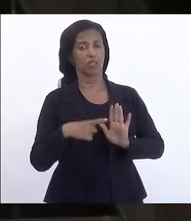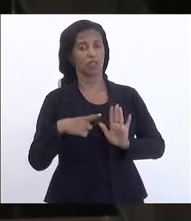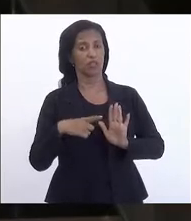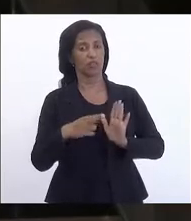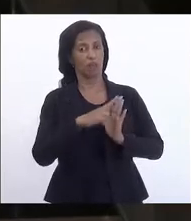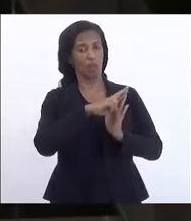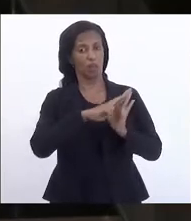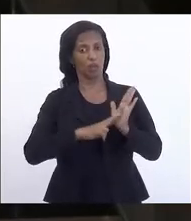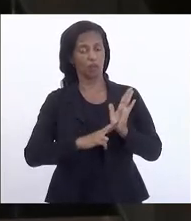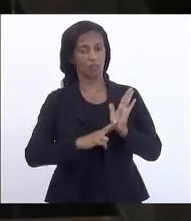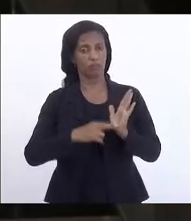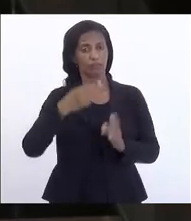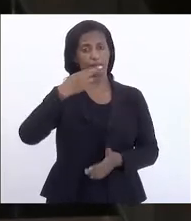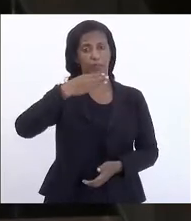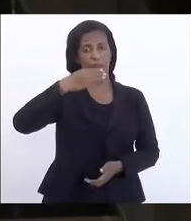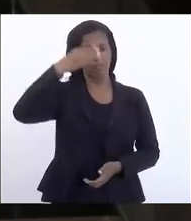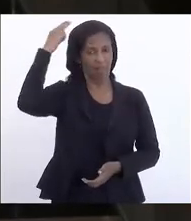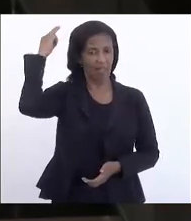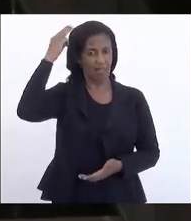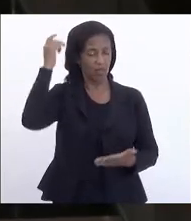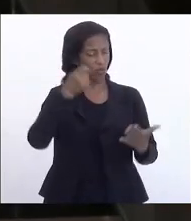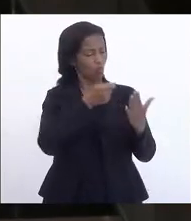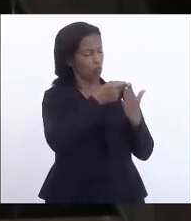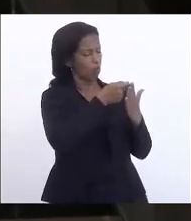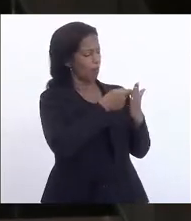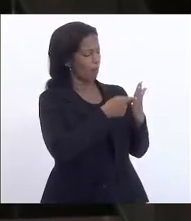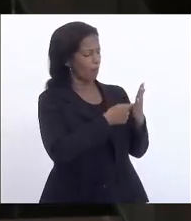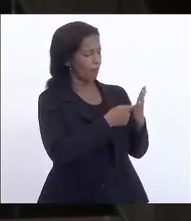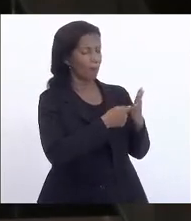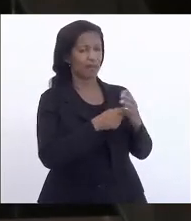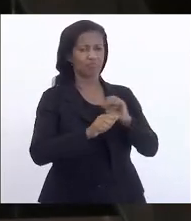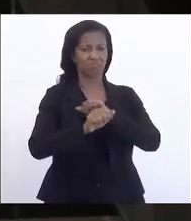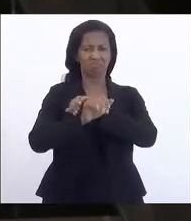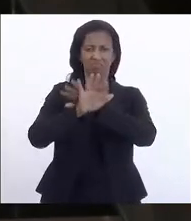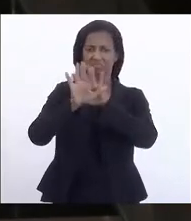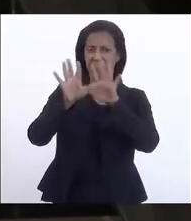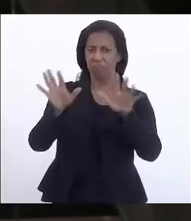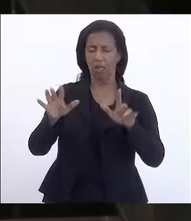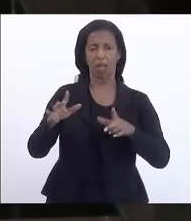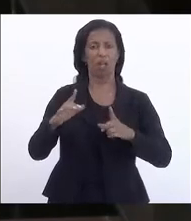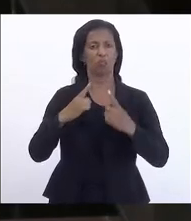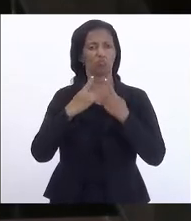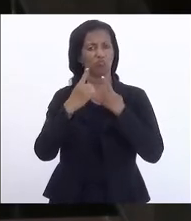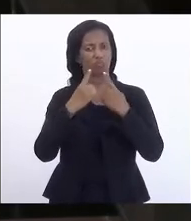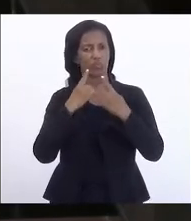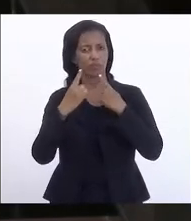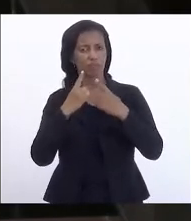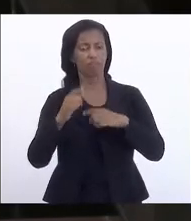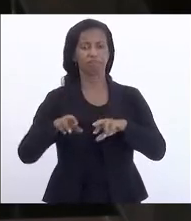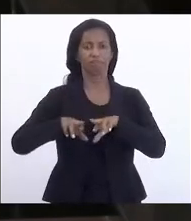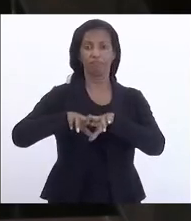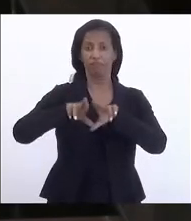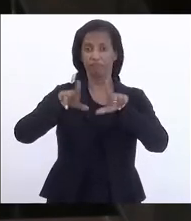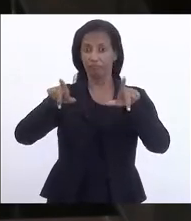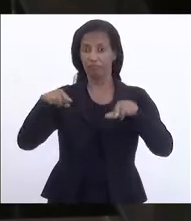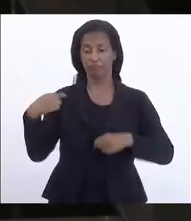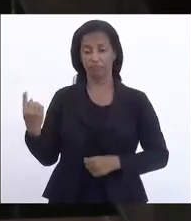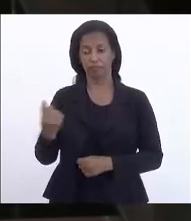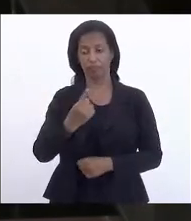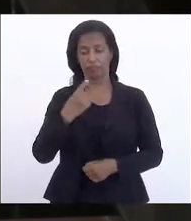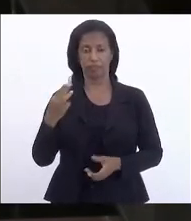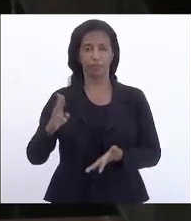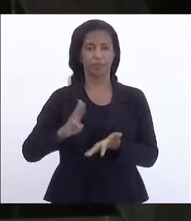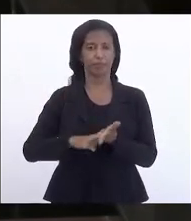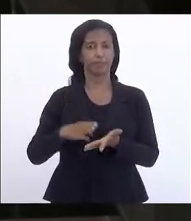deputado Márcio Pacheco uma relatoria muito aberta ao diálogo. Vários de nós, membros da